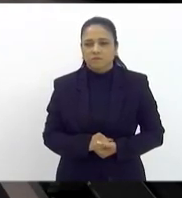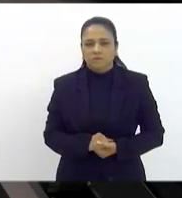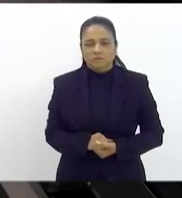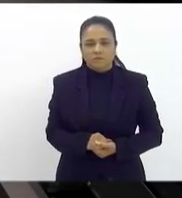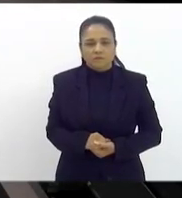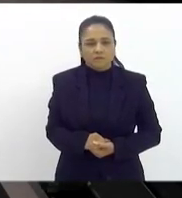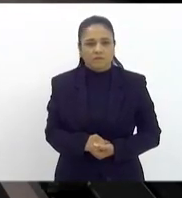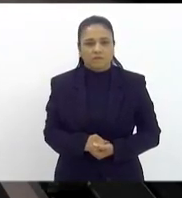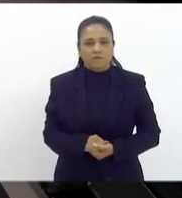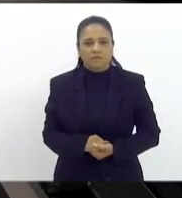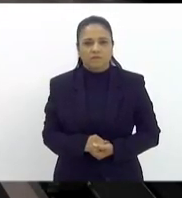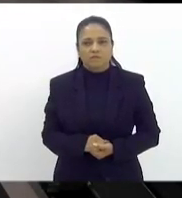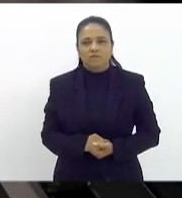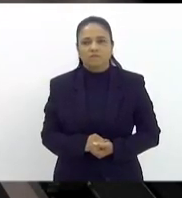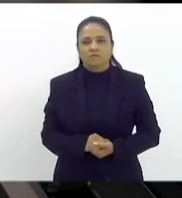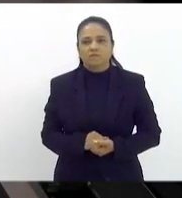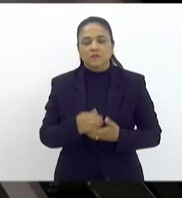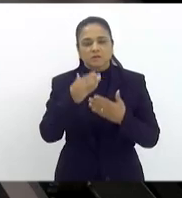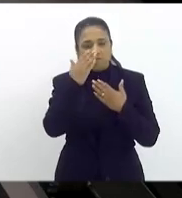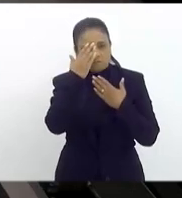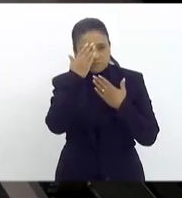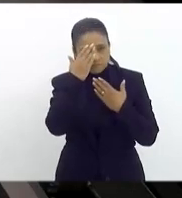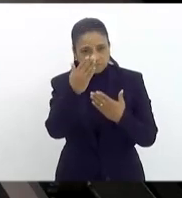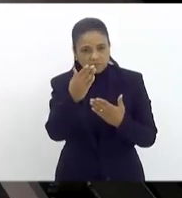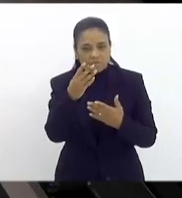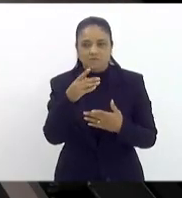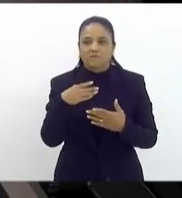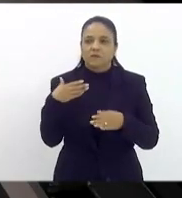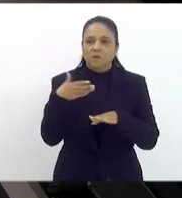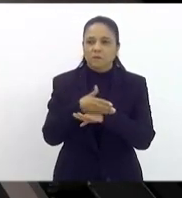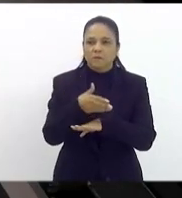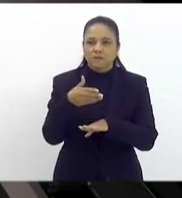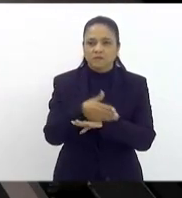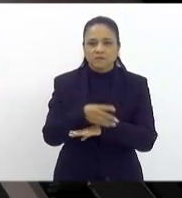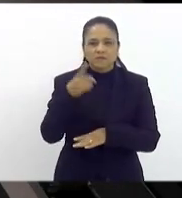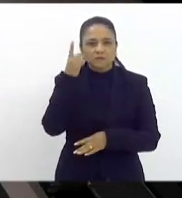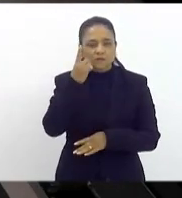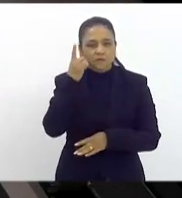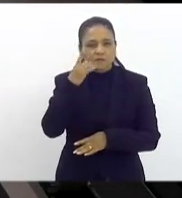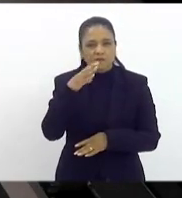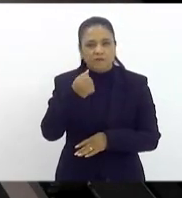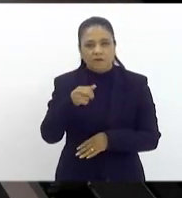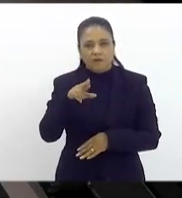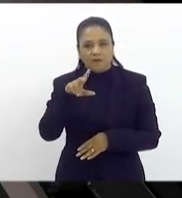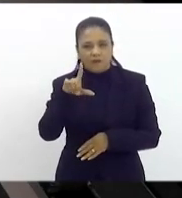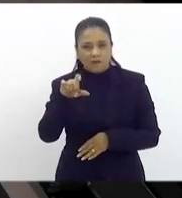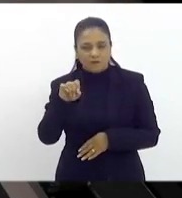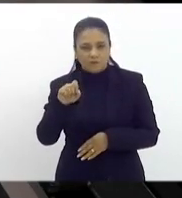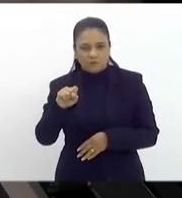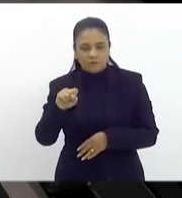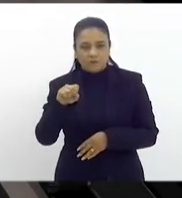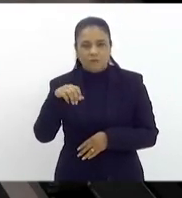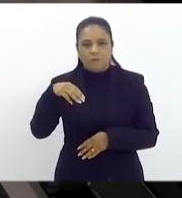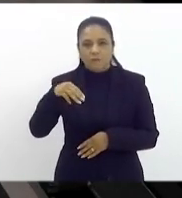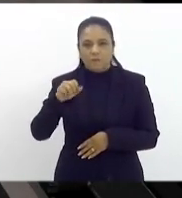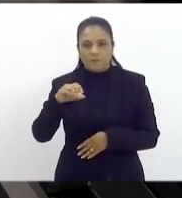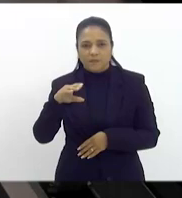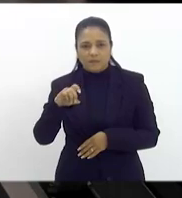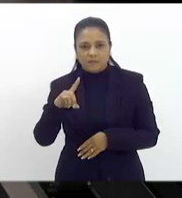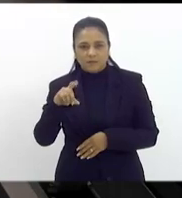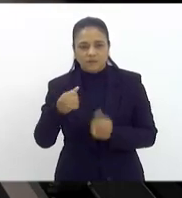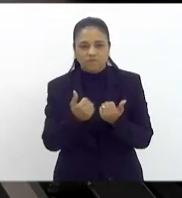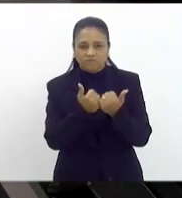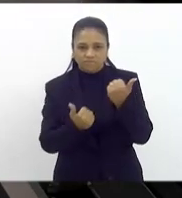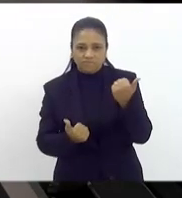mas já agradecer a presença dos ilustres deputados Carlos Macedo, nosso vice-presidente, nosso relator